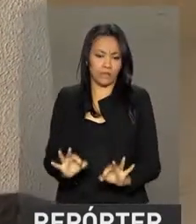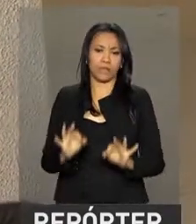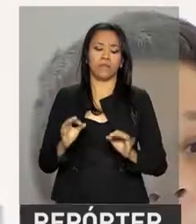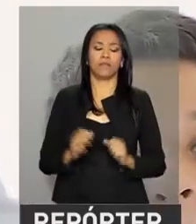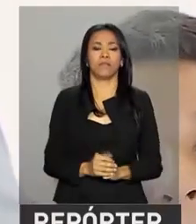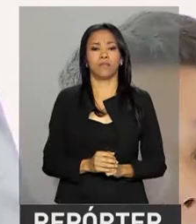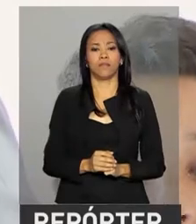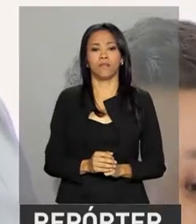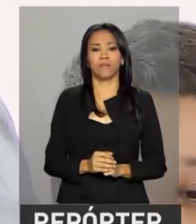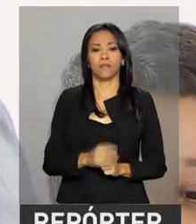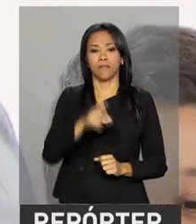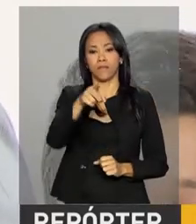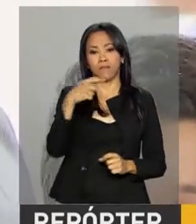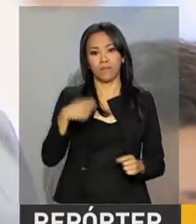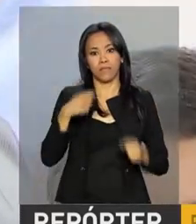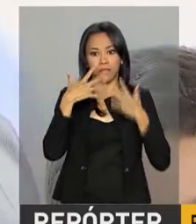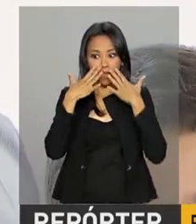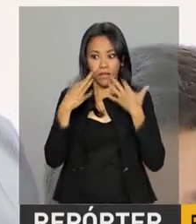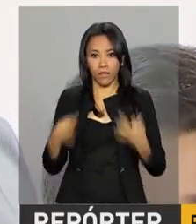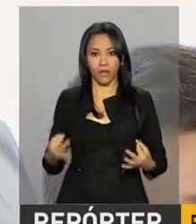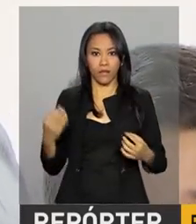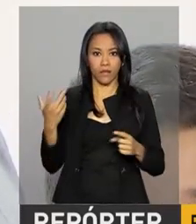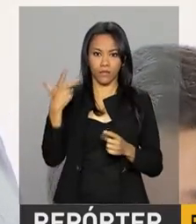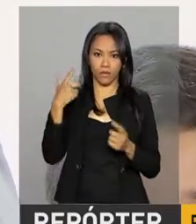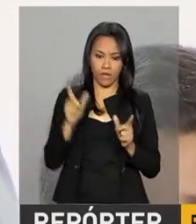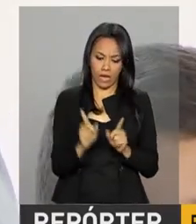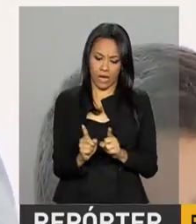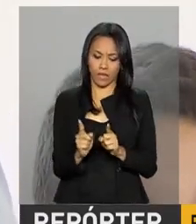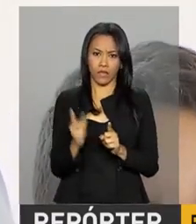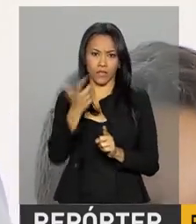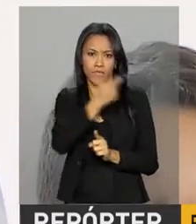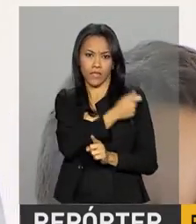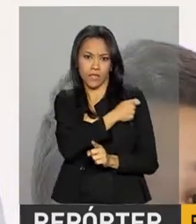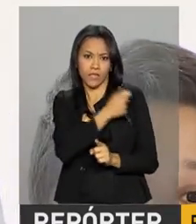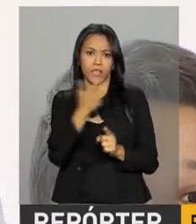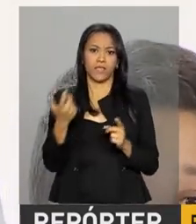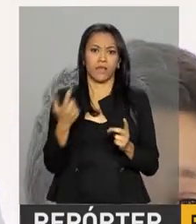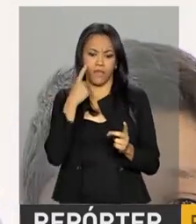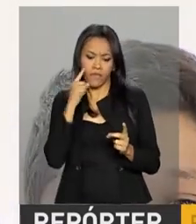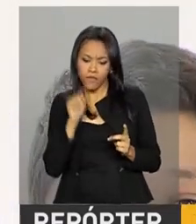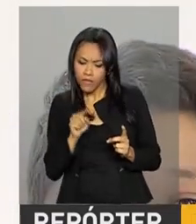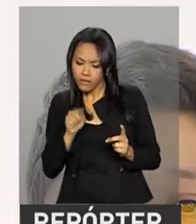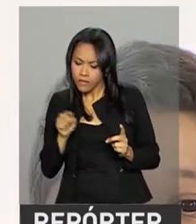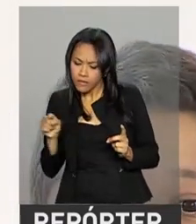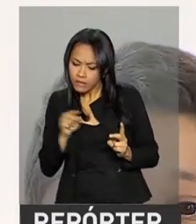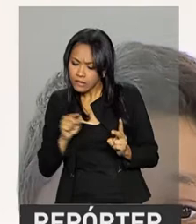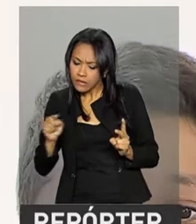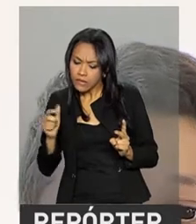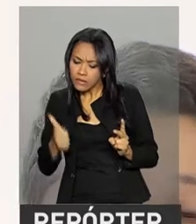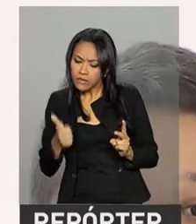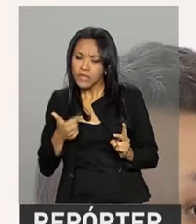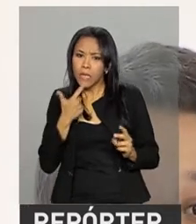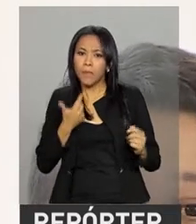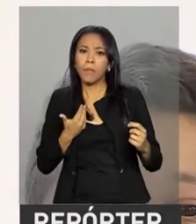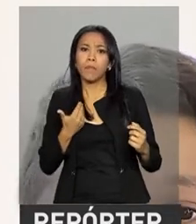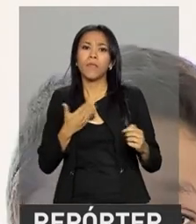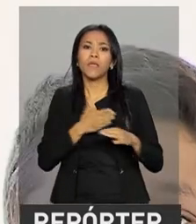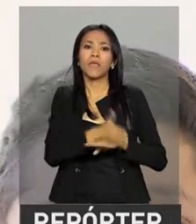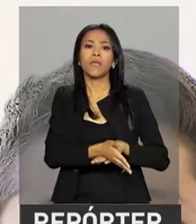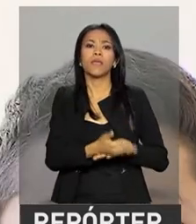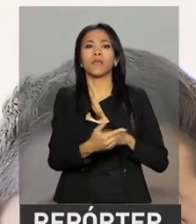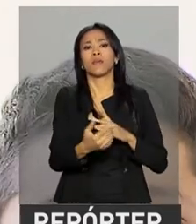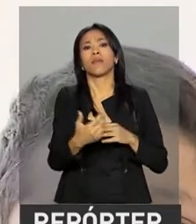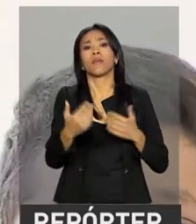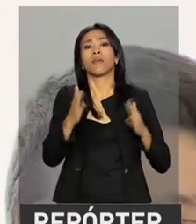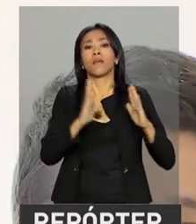quem está dentro né os cartões de vacina verificando e vinho o posto mais próximo para